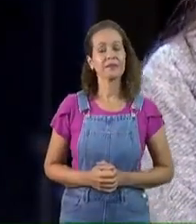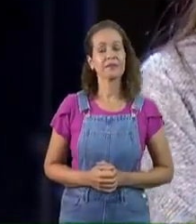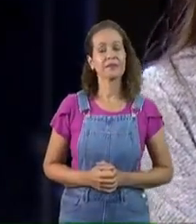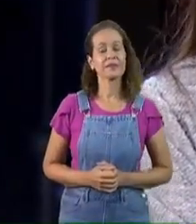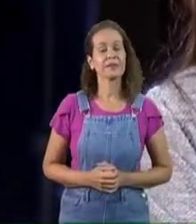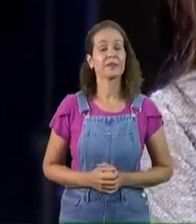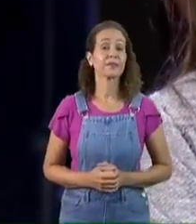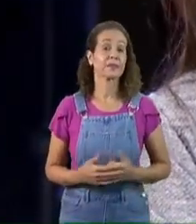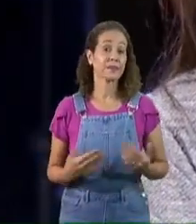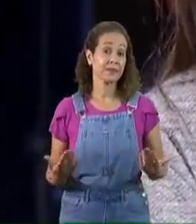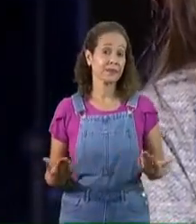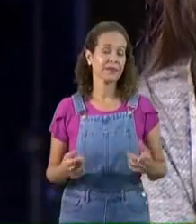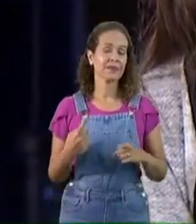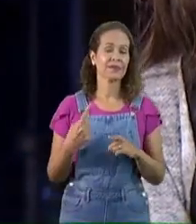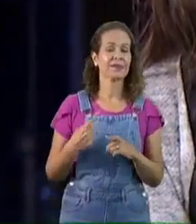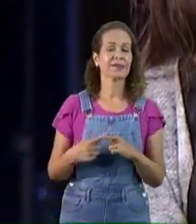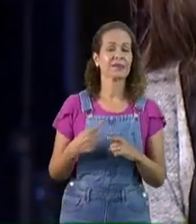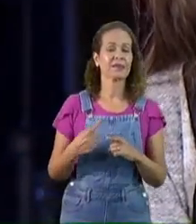Porque...